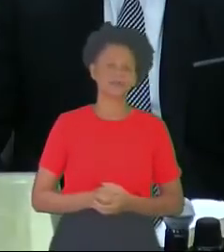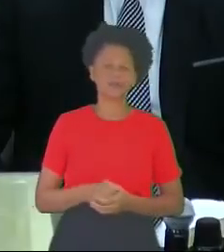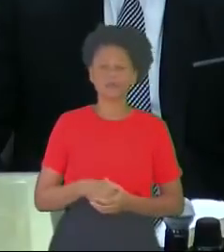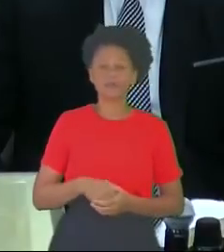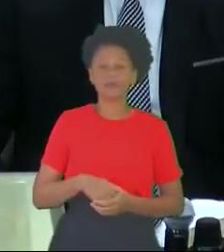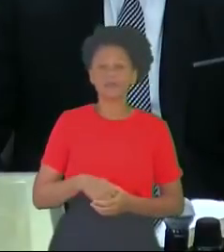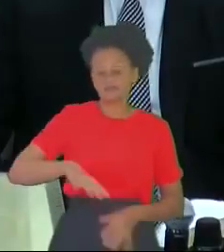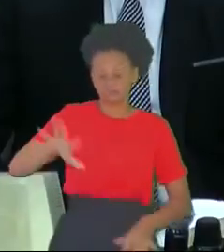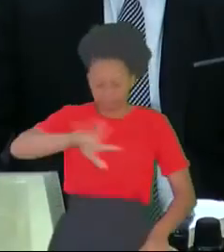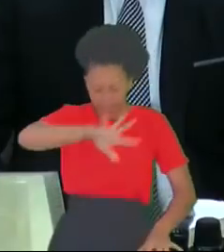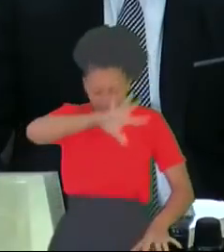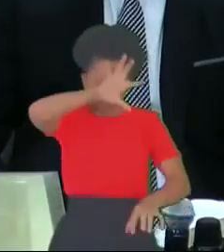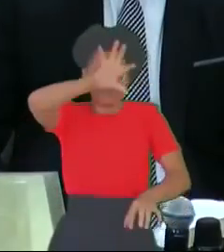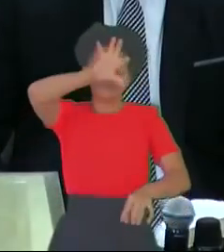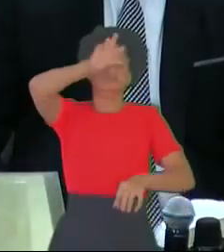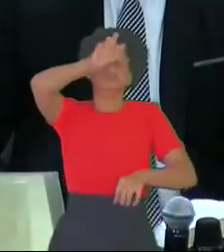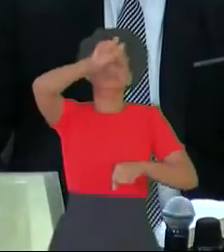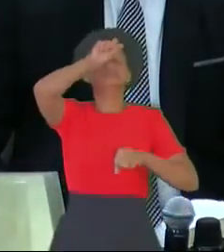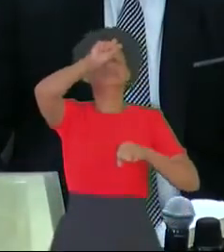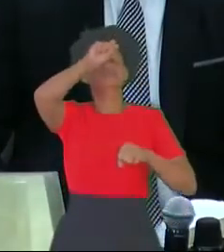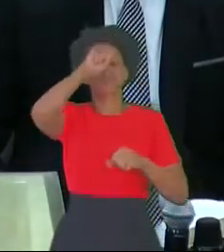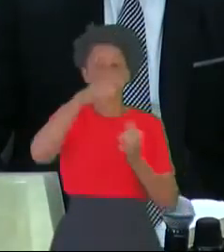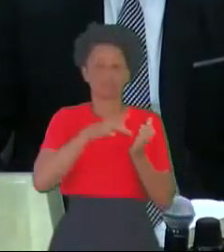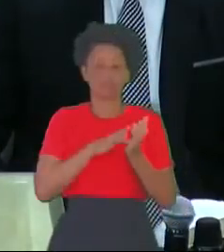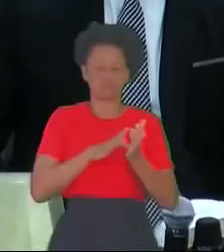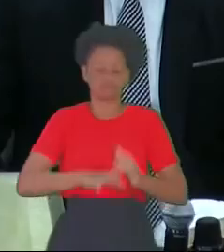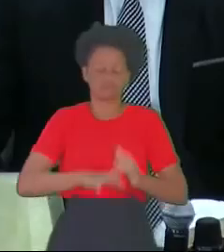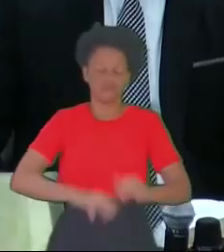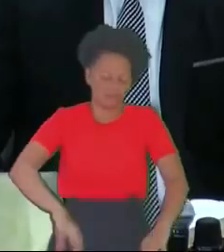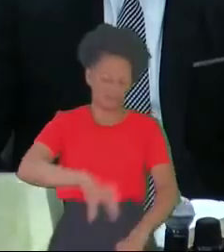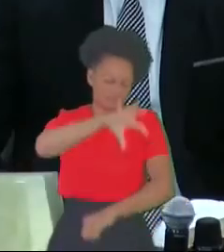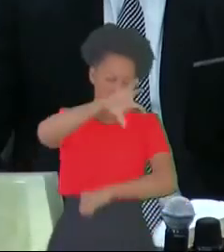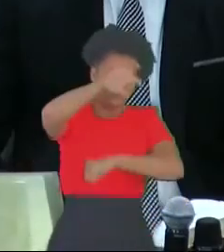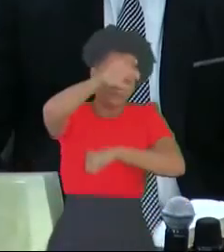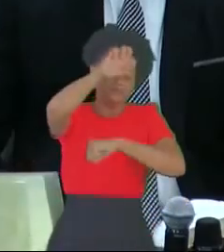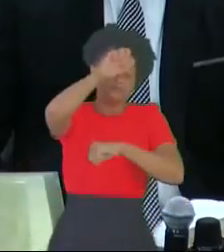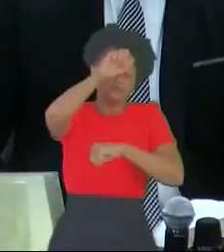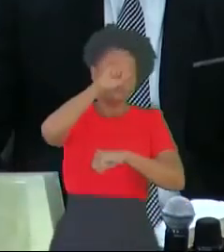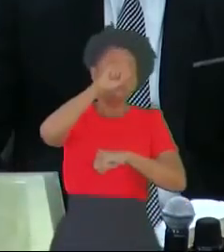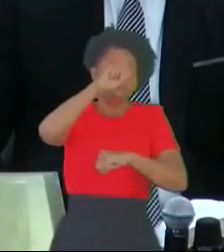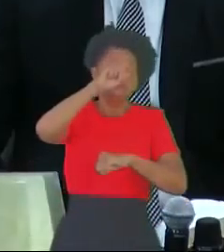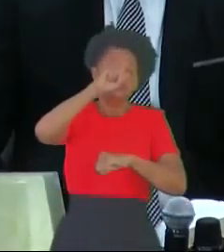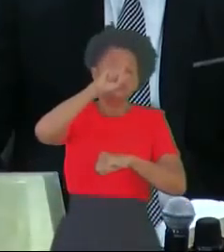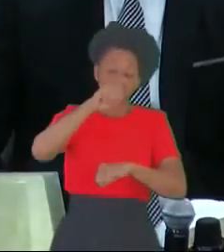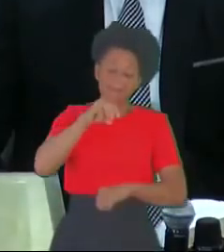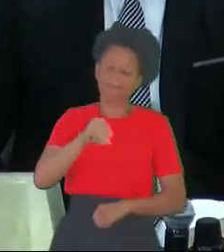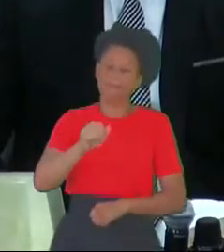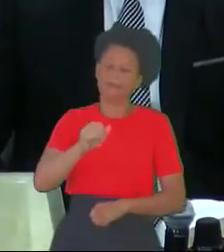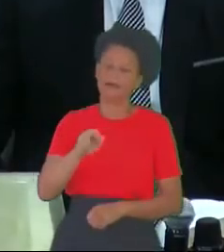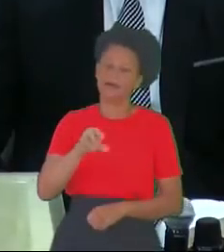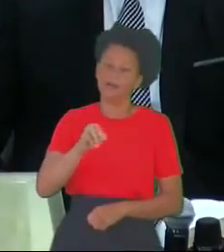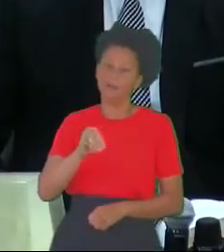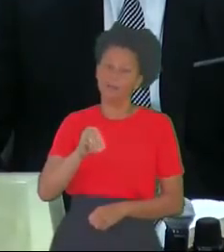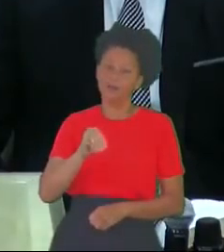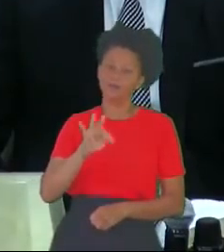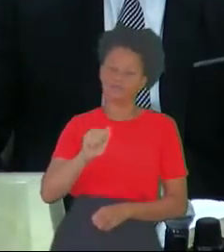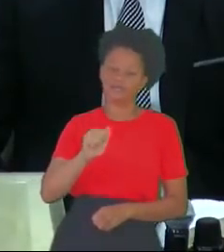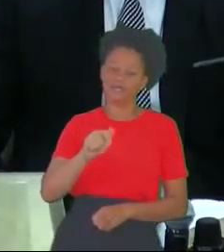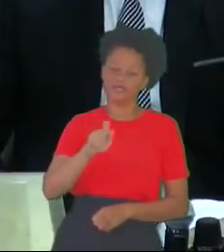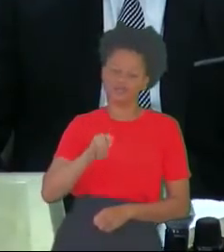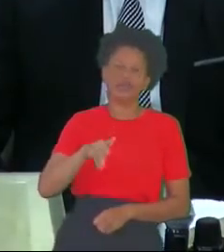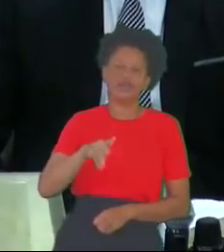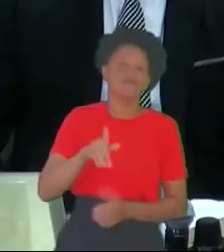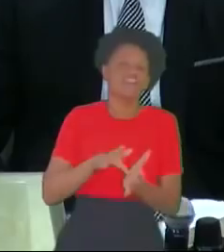que ele se faz que está manifestado. Isso chama-se marmotagem. Eu não sabia dessa